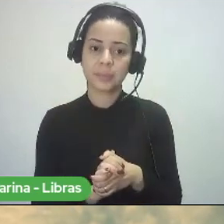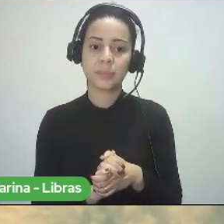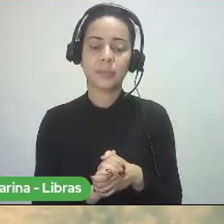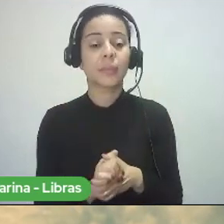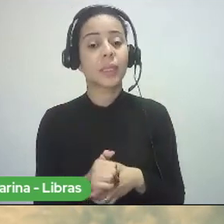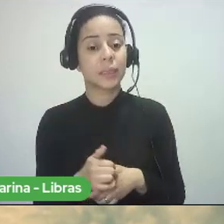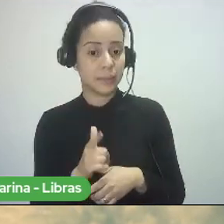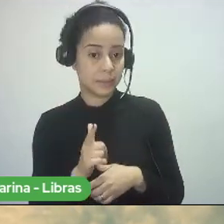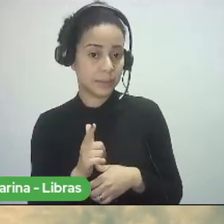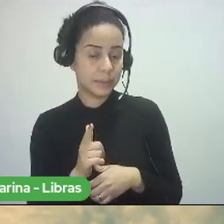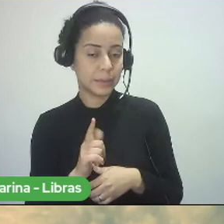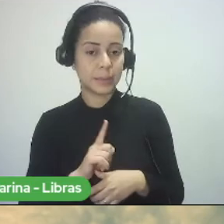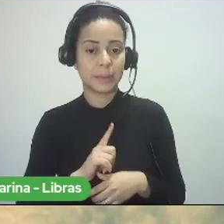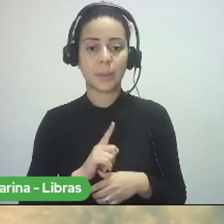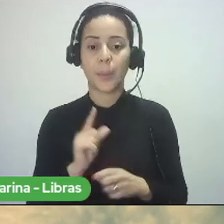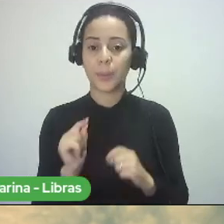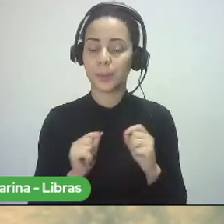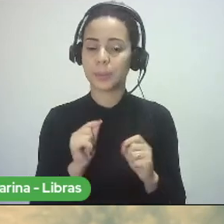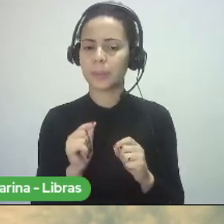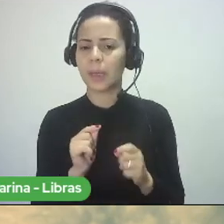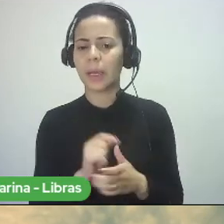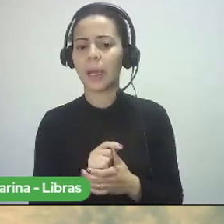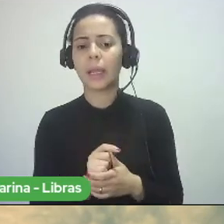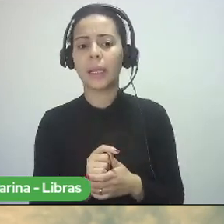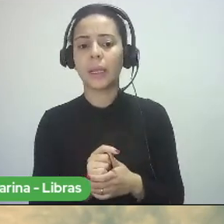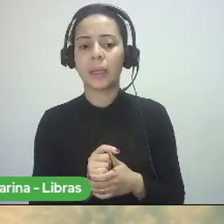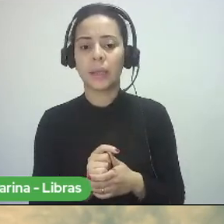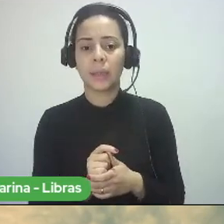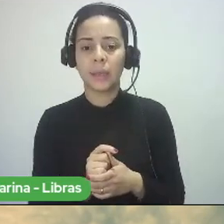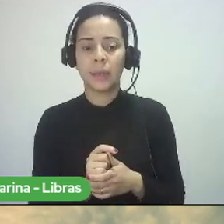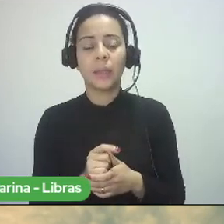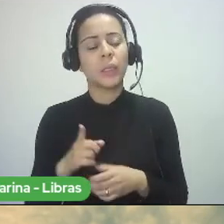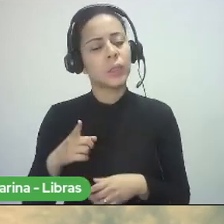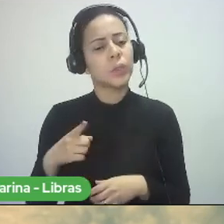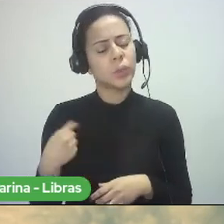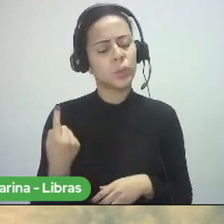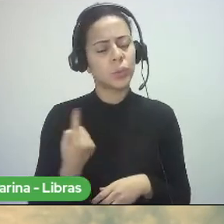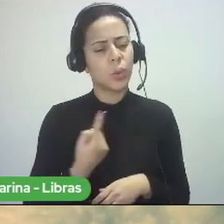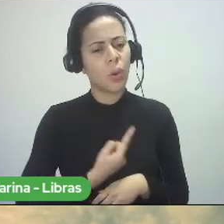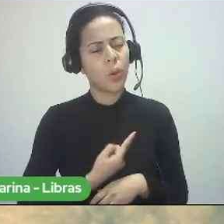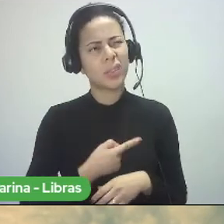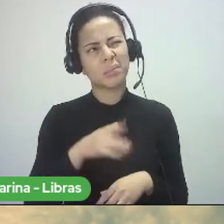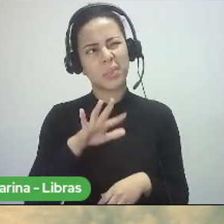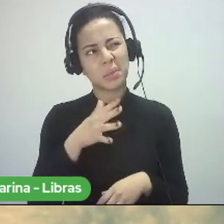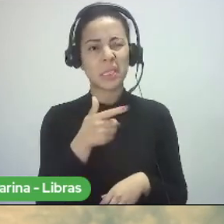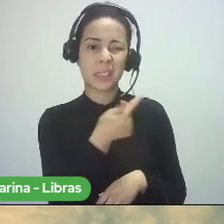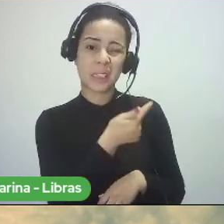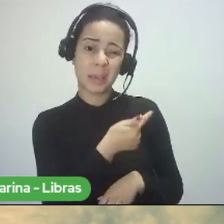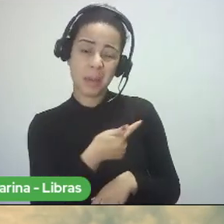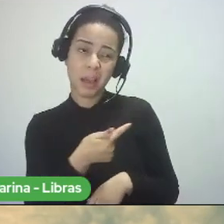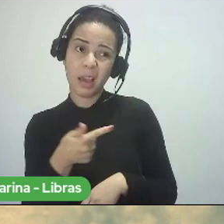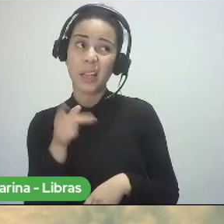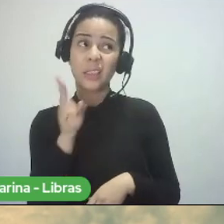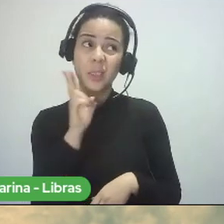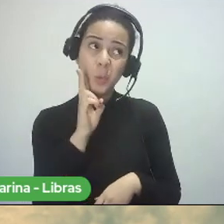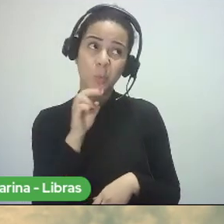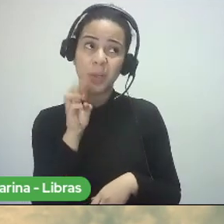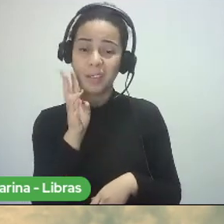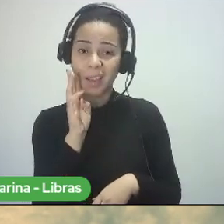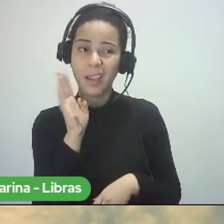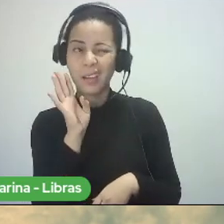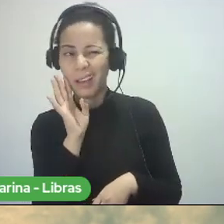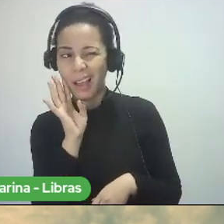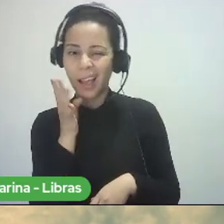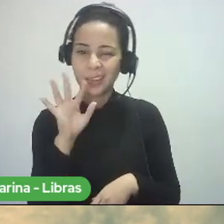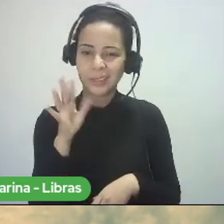Inception, em que a gente chega ali no meio da semana, mais ou menos, que a gente começa a fazer revisão técnica